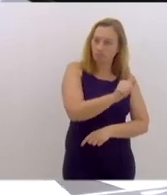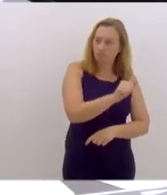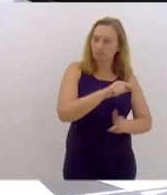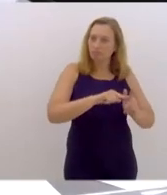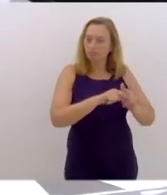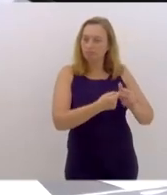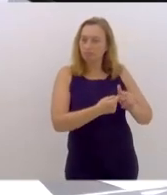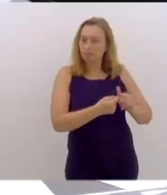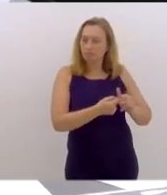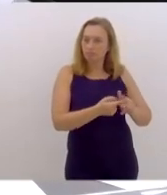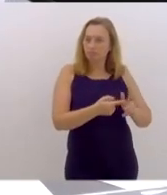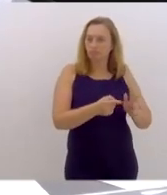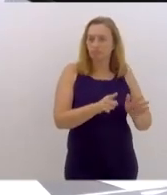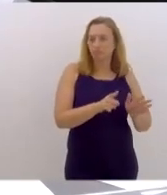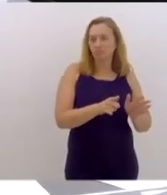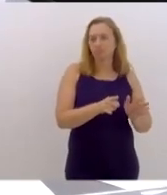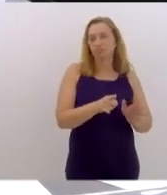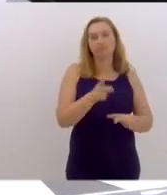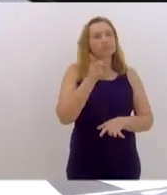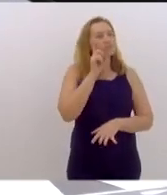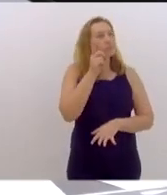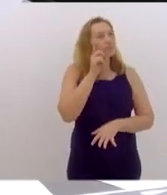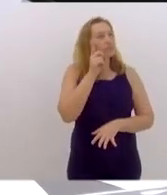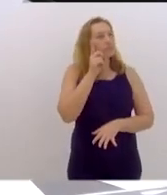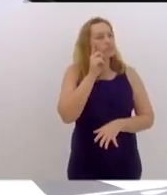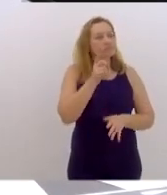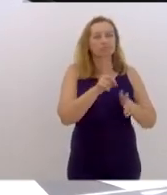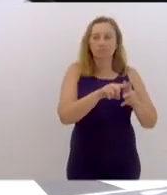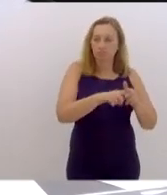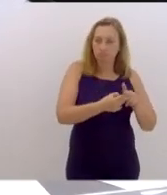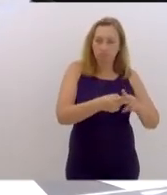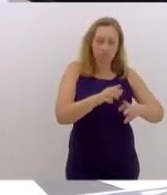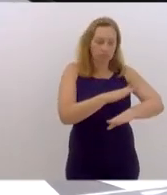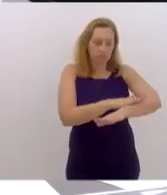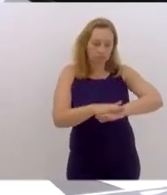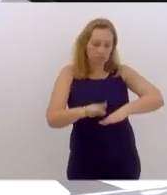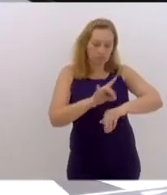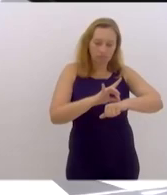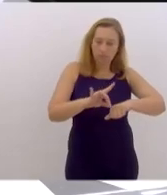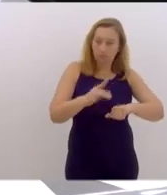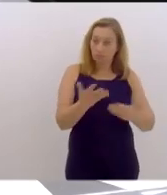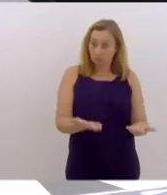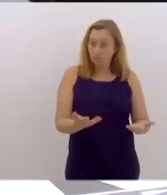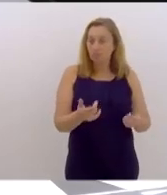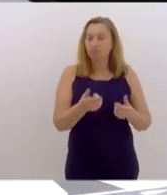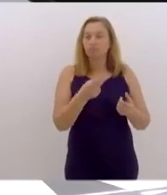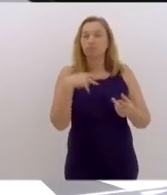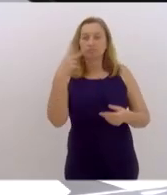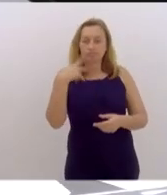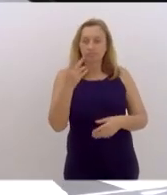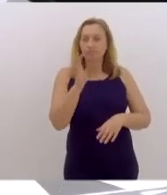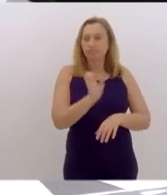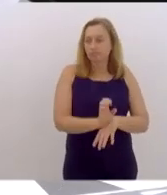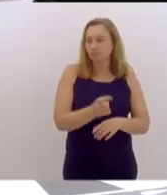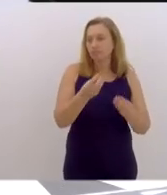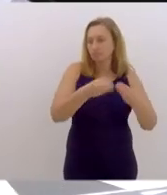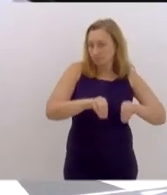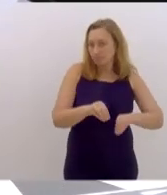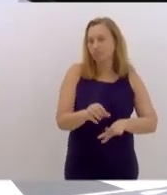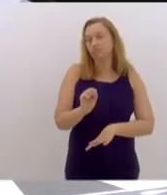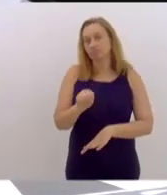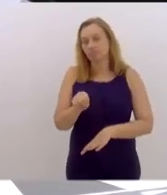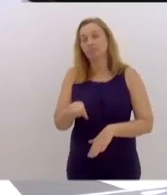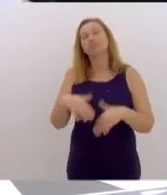manutenção e ainda mais constantes o pão uma política de estado que tem nos trazido prejuízo